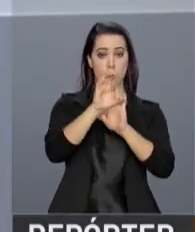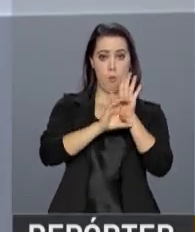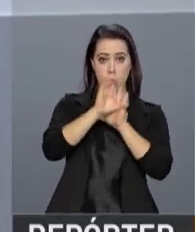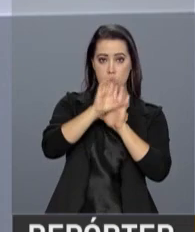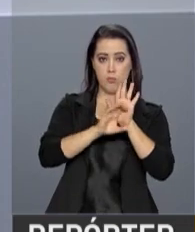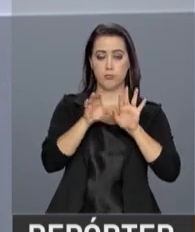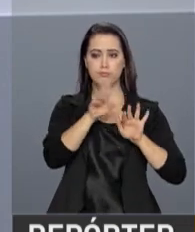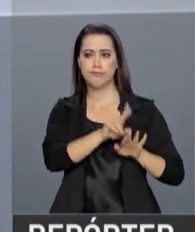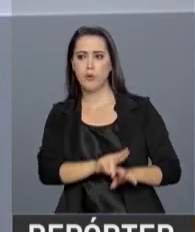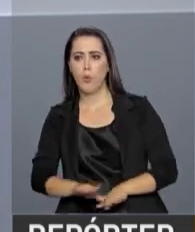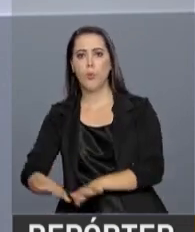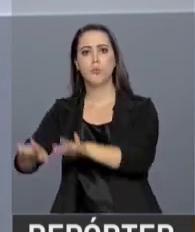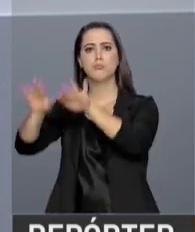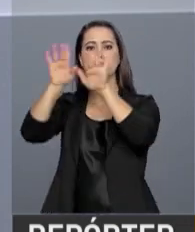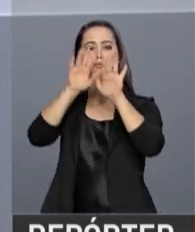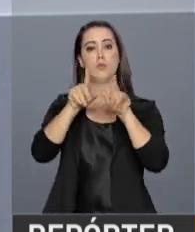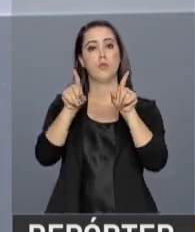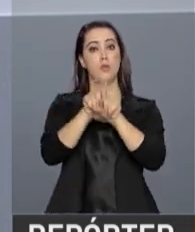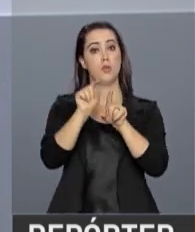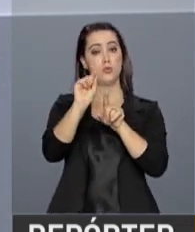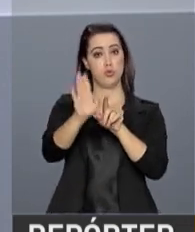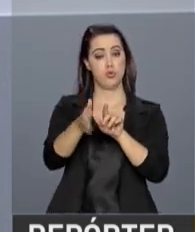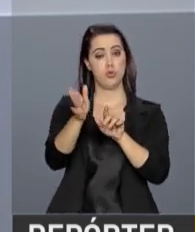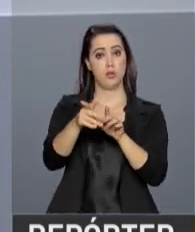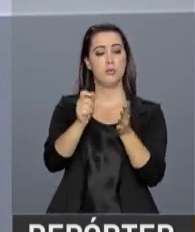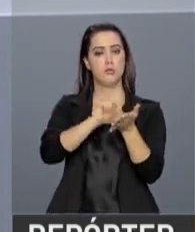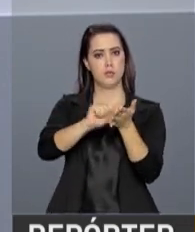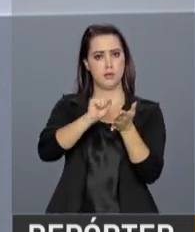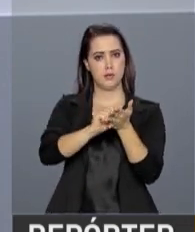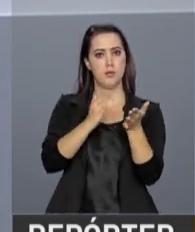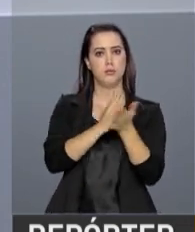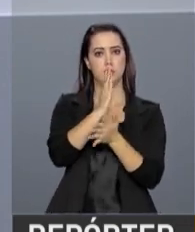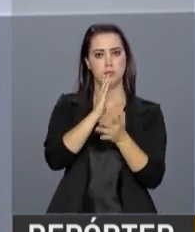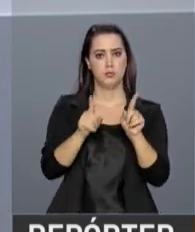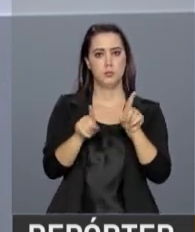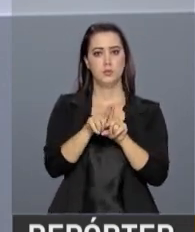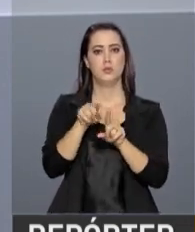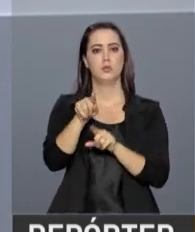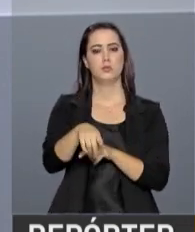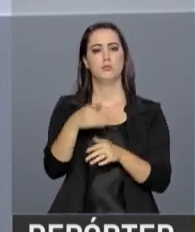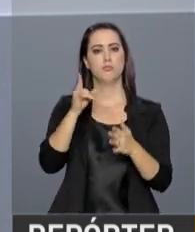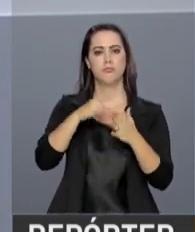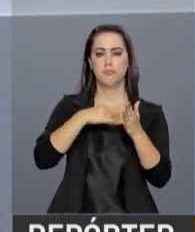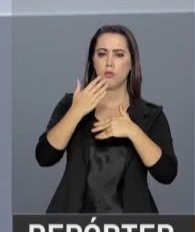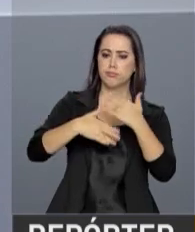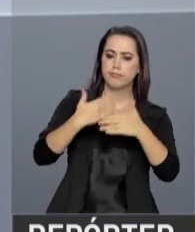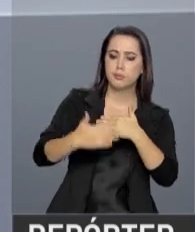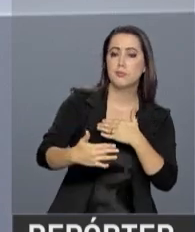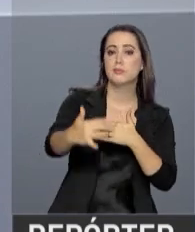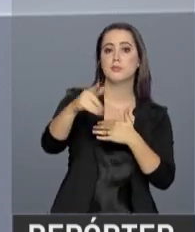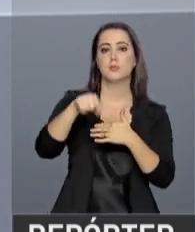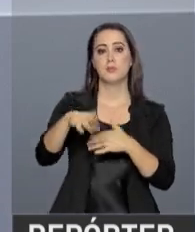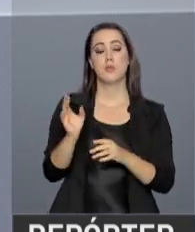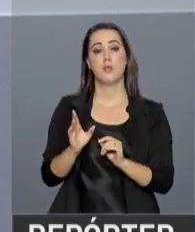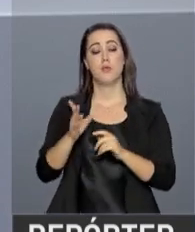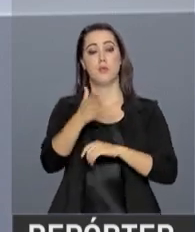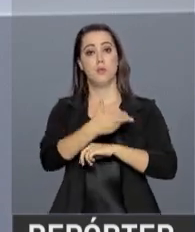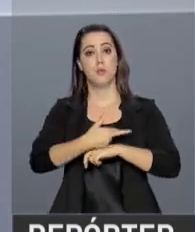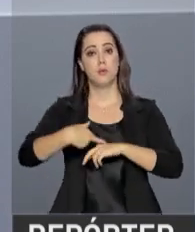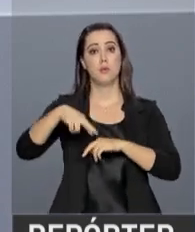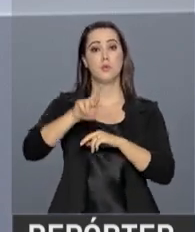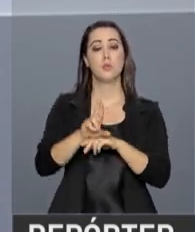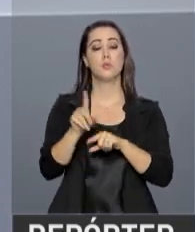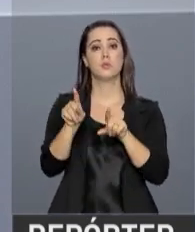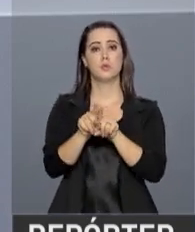é realidade. Assinado agora há pouco pelo presidente Michel Temer, o documento é considerado um avanço por especialistas em educação, já